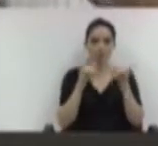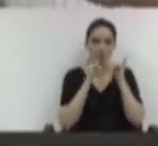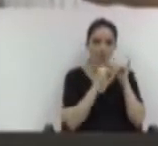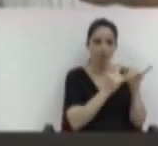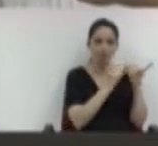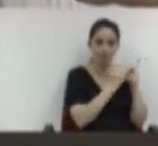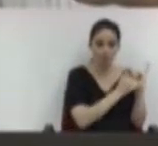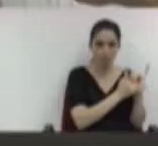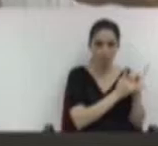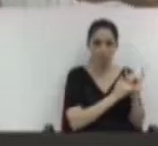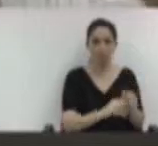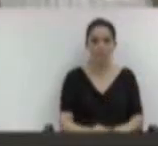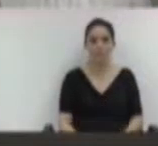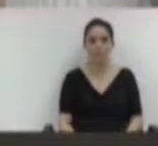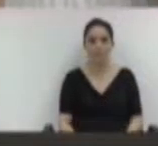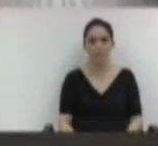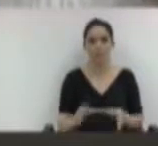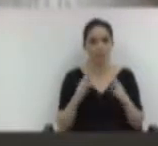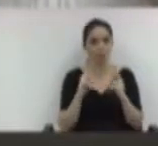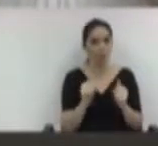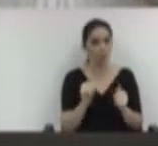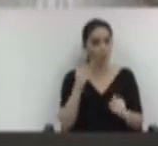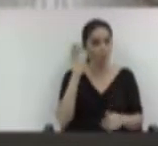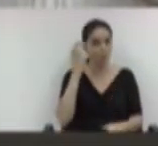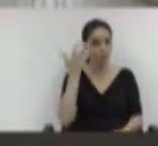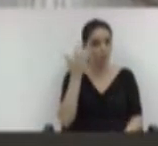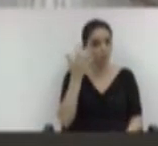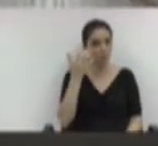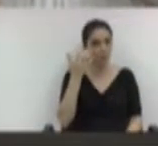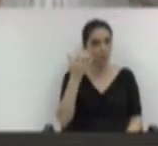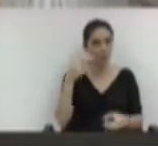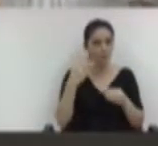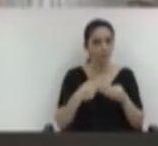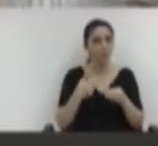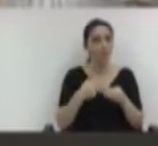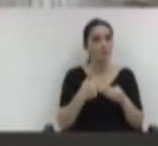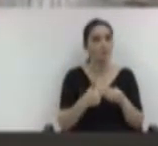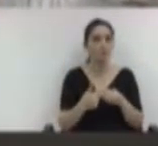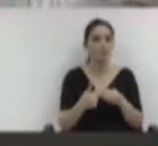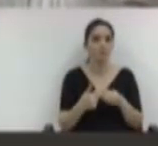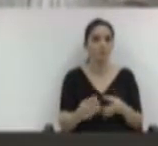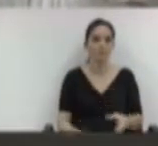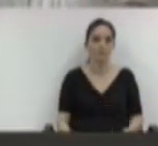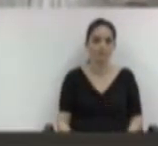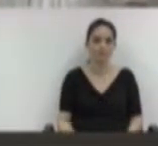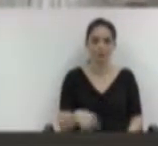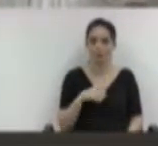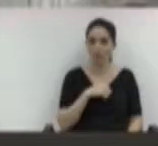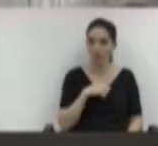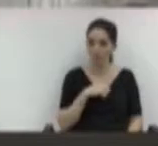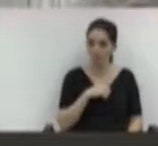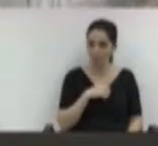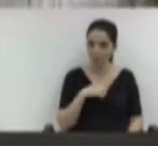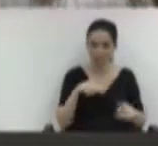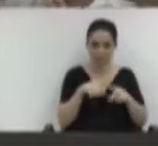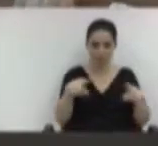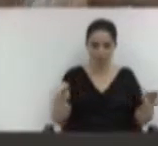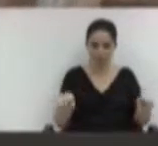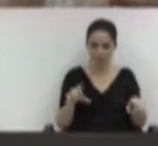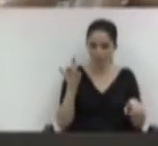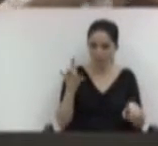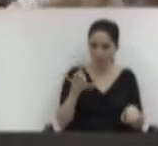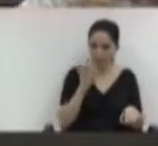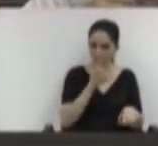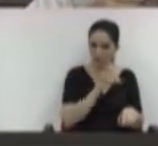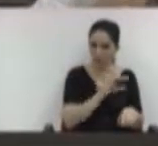informando acerca do que ocorre em nosso município. Nós temos o gabinete, cada vereador aqui tem o seu gabinete,